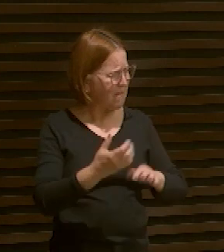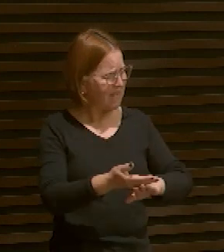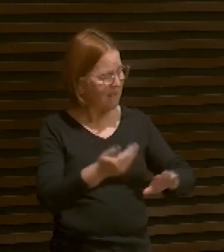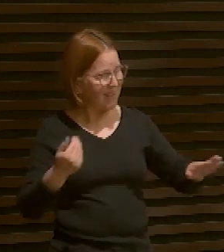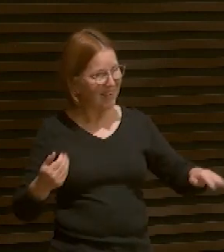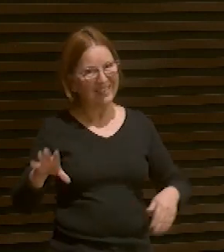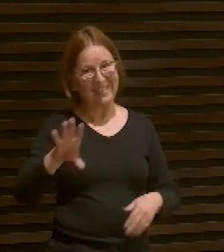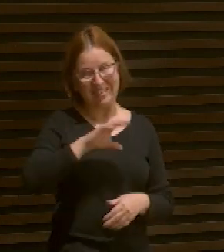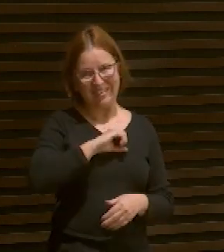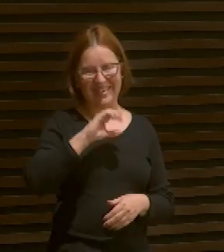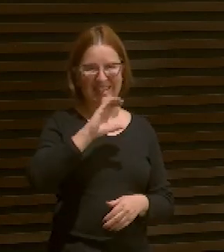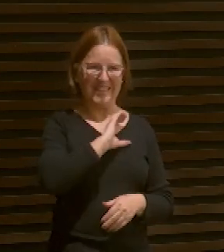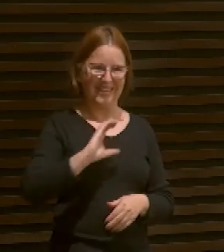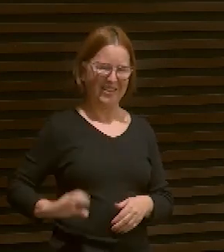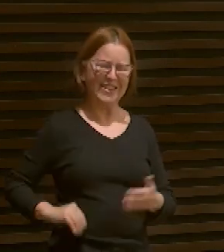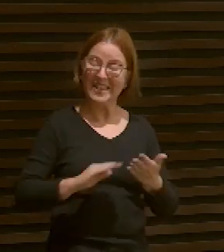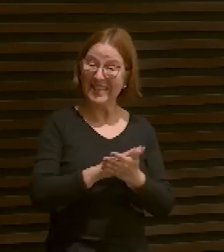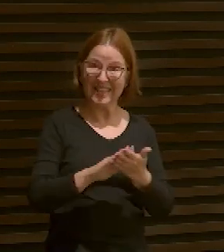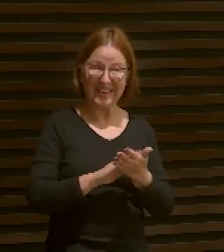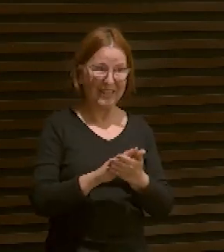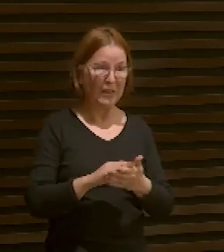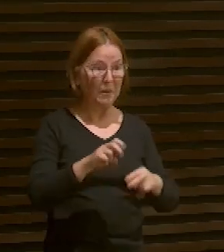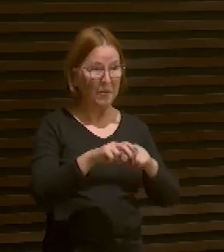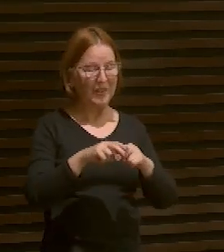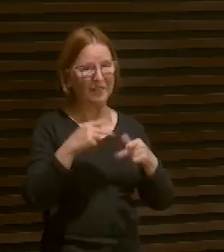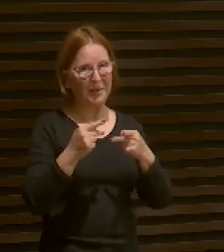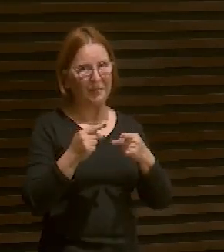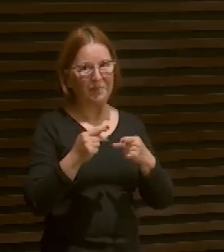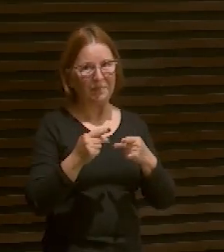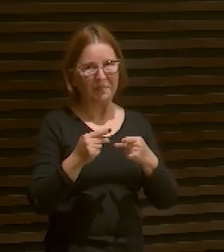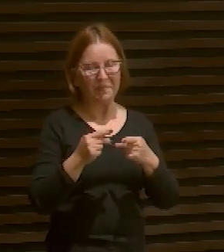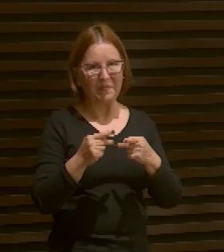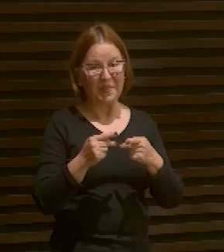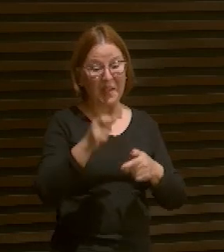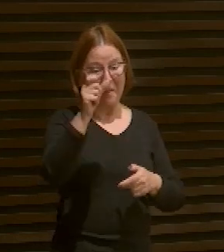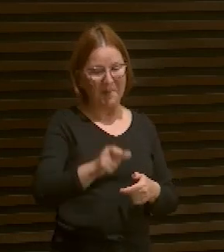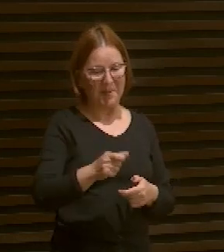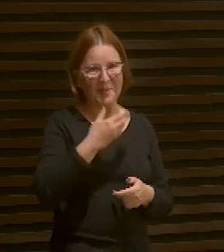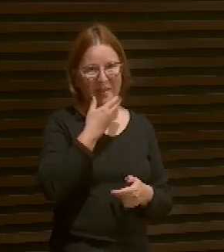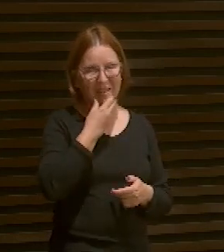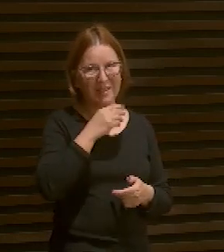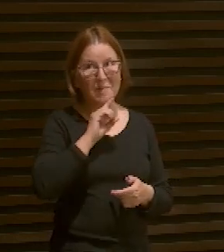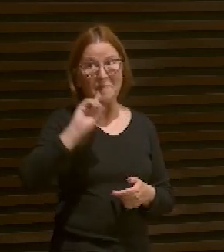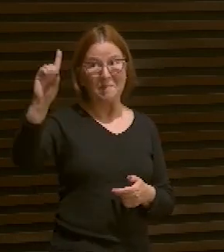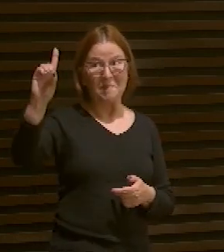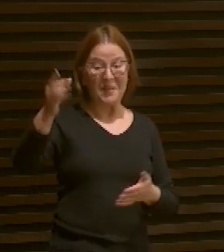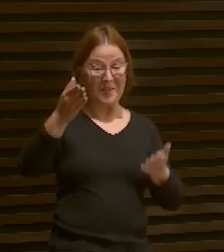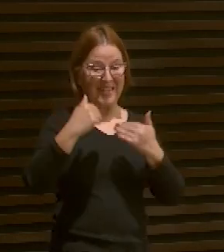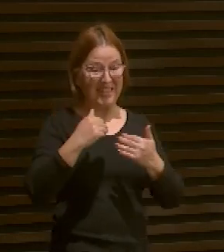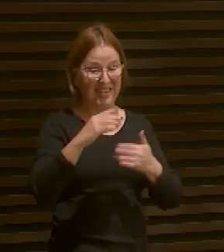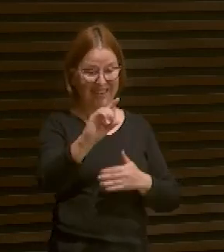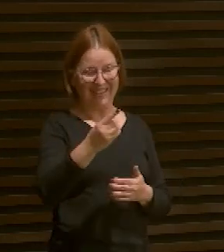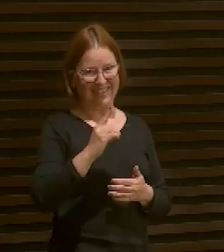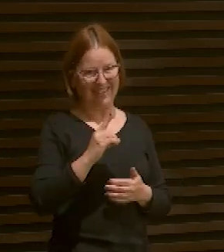Cristo. Nada disso. Por isso que ele diz assim, aquele que o Pai me der, e este vier a mim, eu